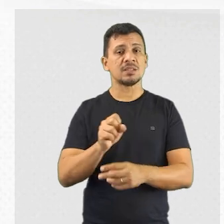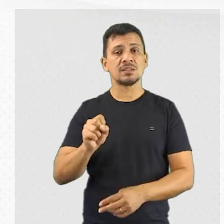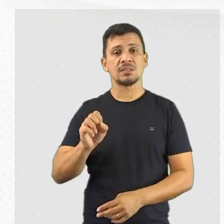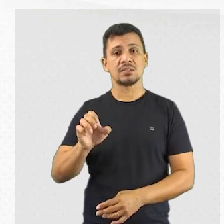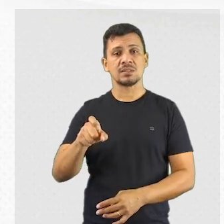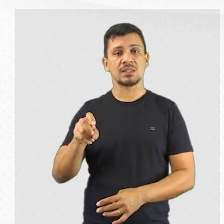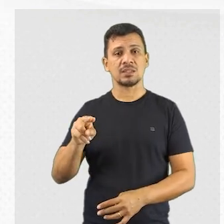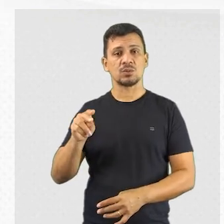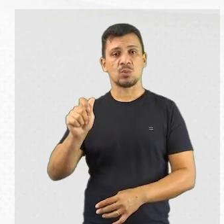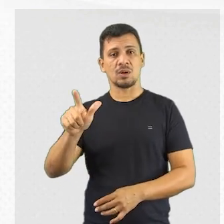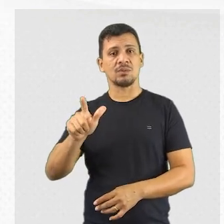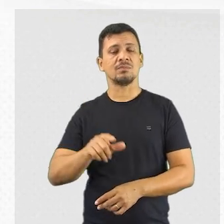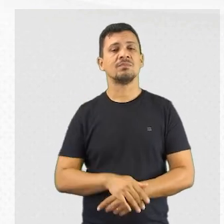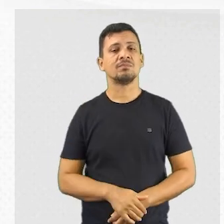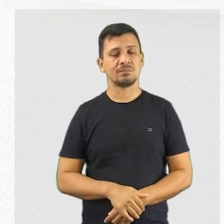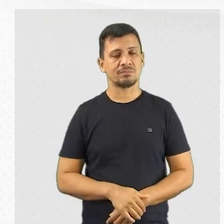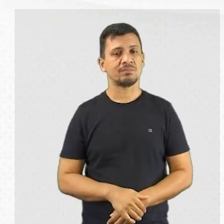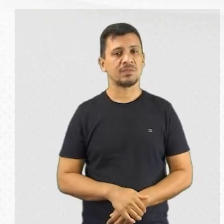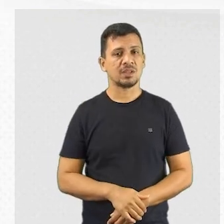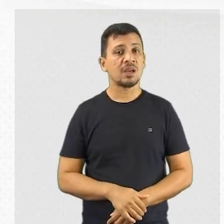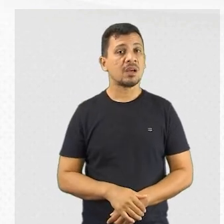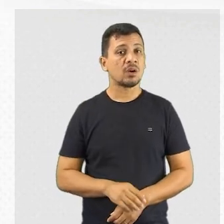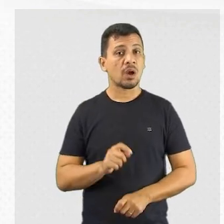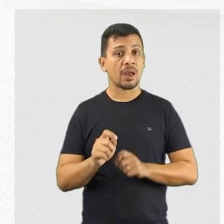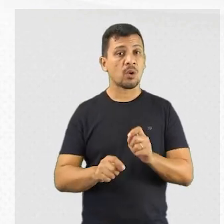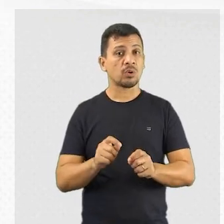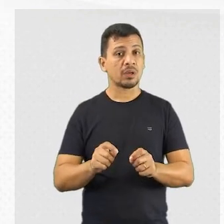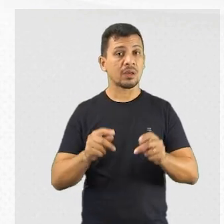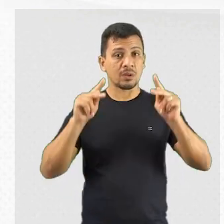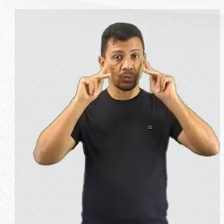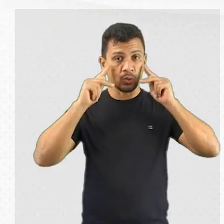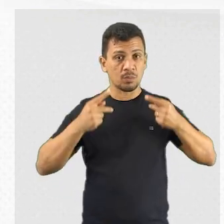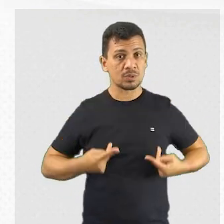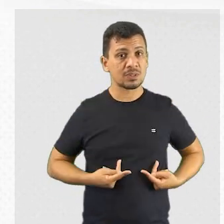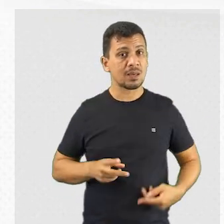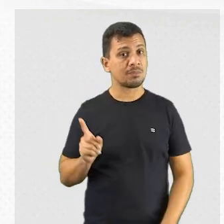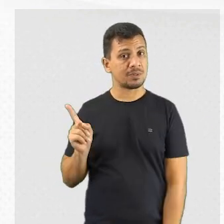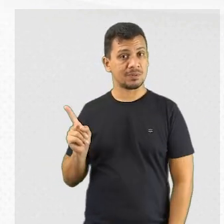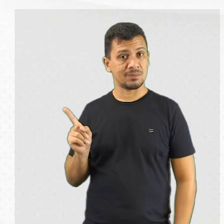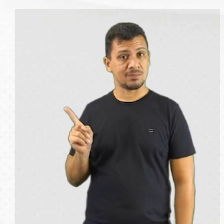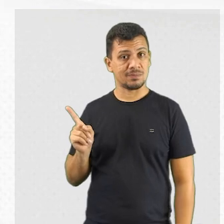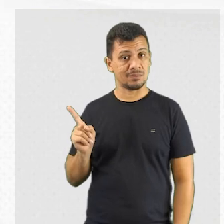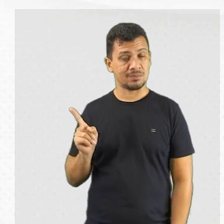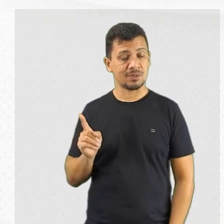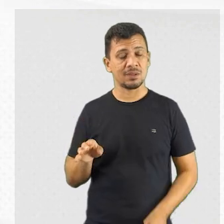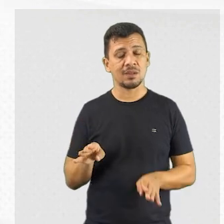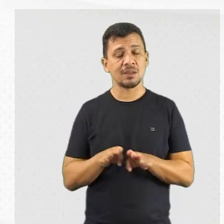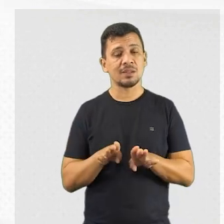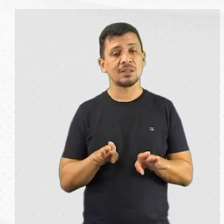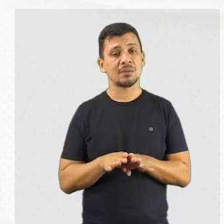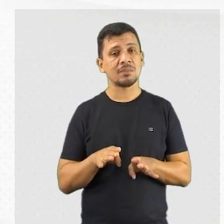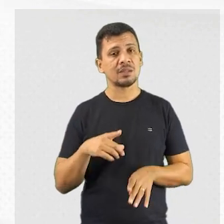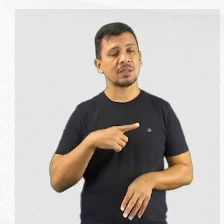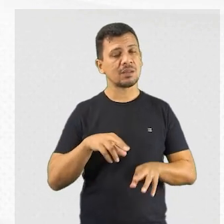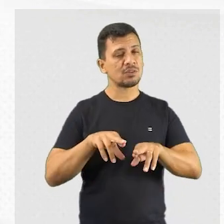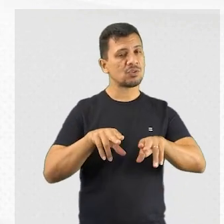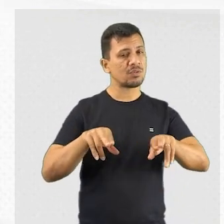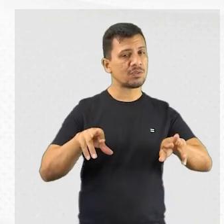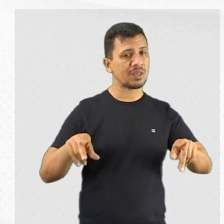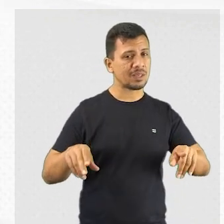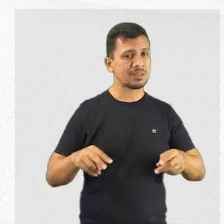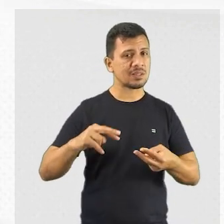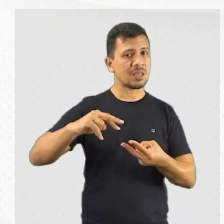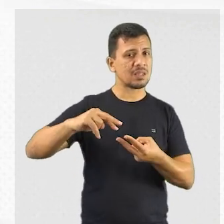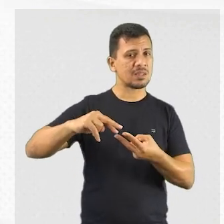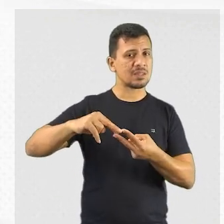sexuais, né? Falando isso da espécie Homo sapiens sapiens, tá, pessoal? E lembrando também que existem diferenças de